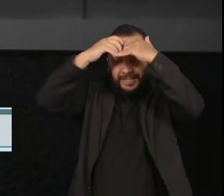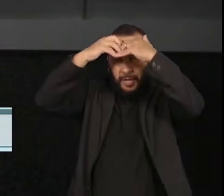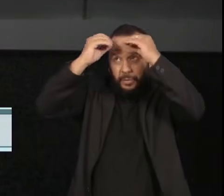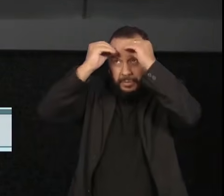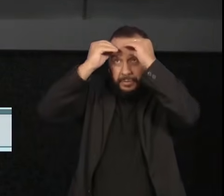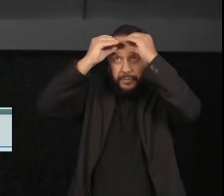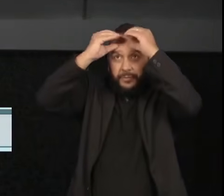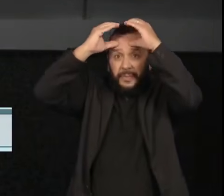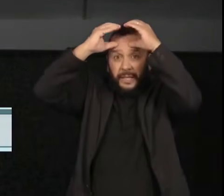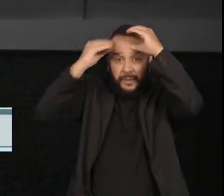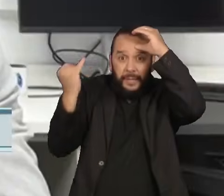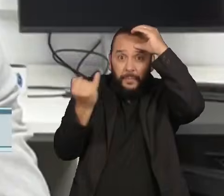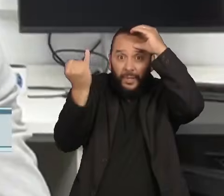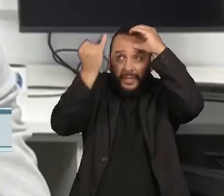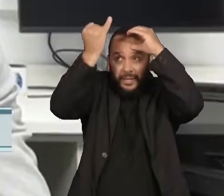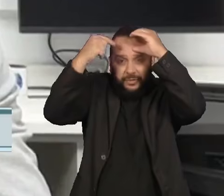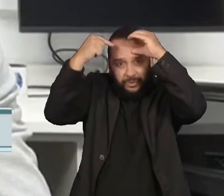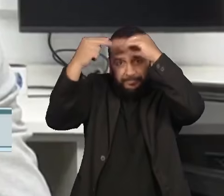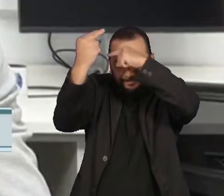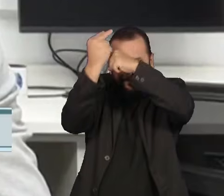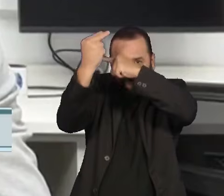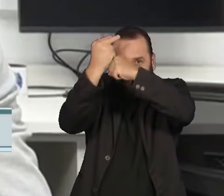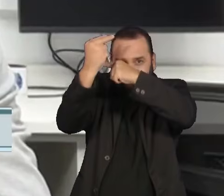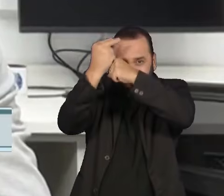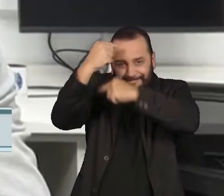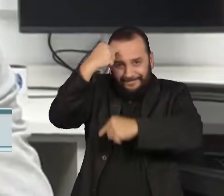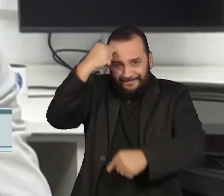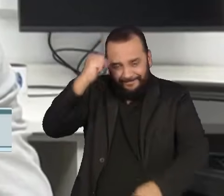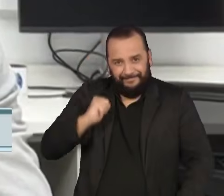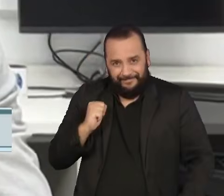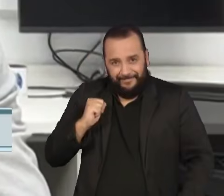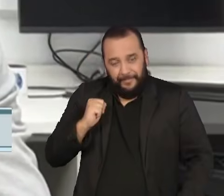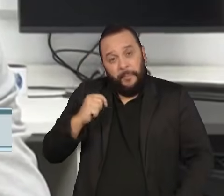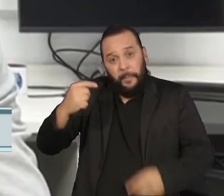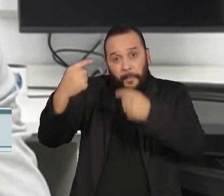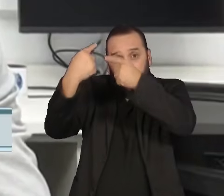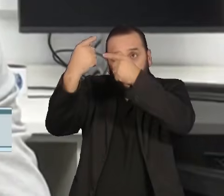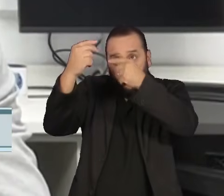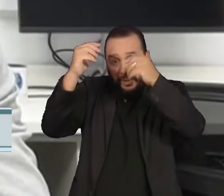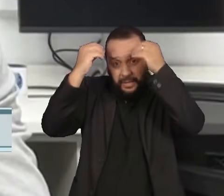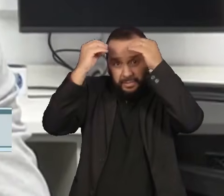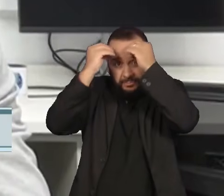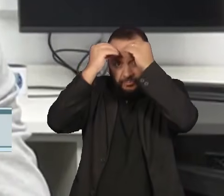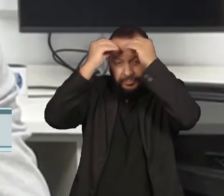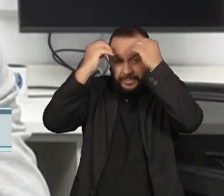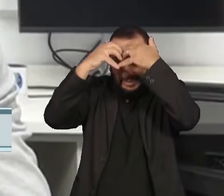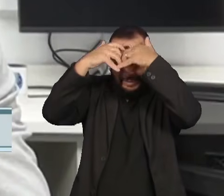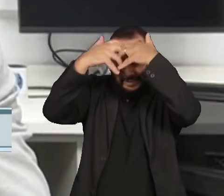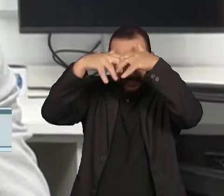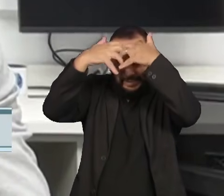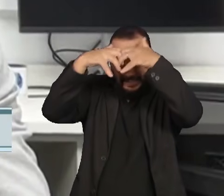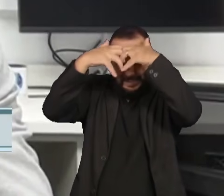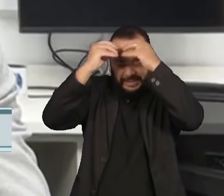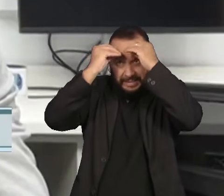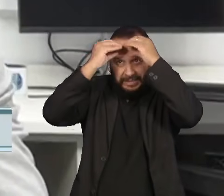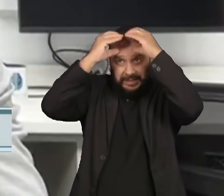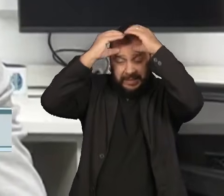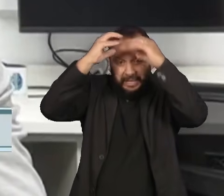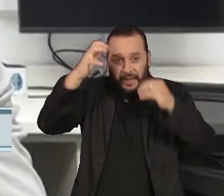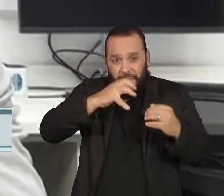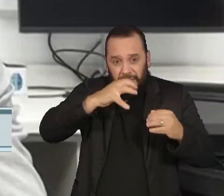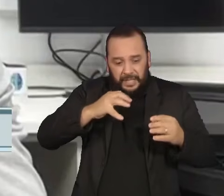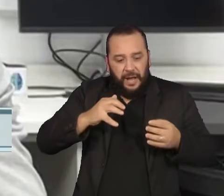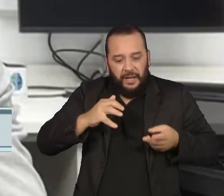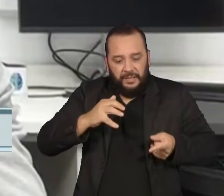bem importante. E aí, numa segunda etapa dentro desse mesmo estudo, a gente olhou para uma amostra